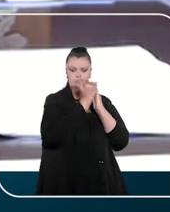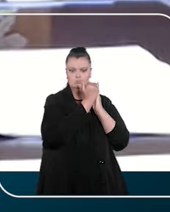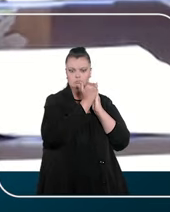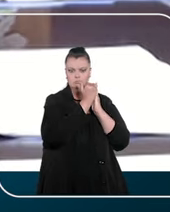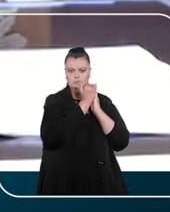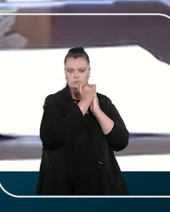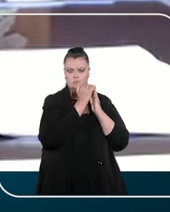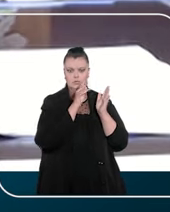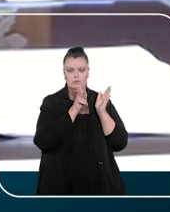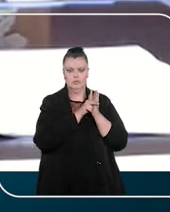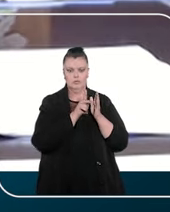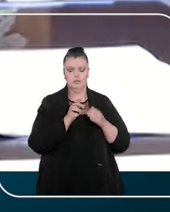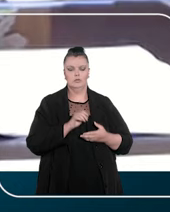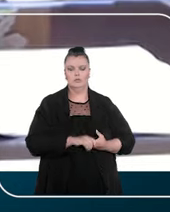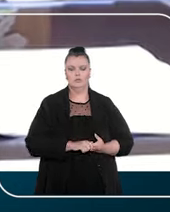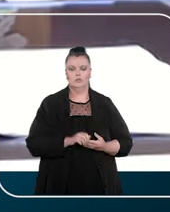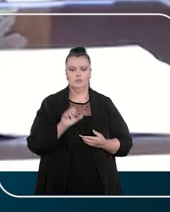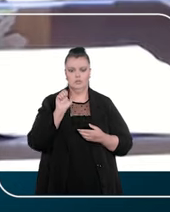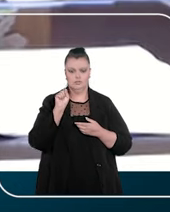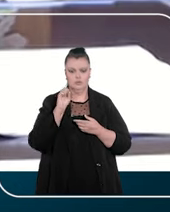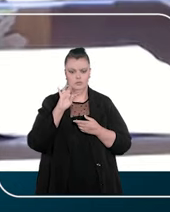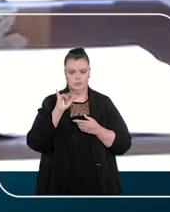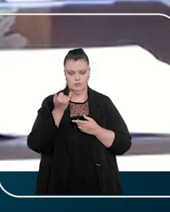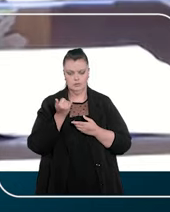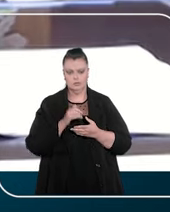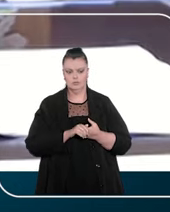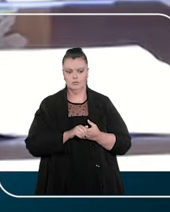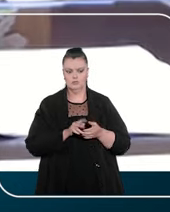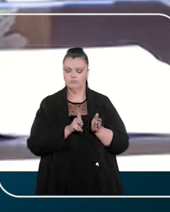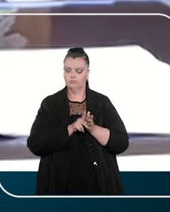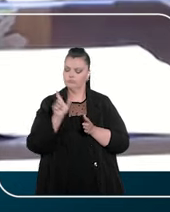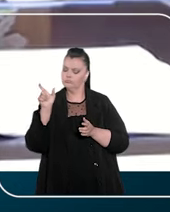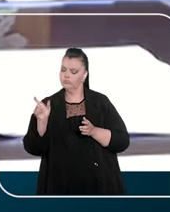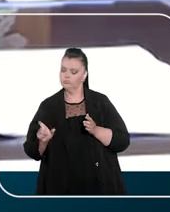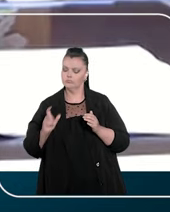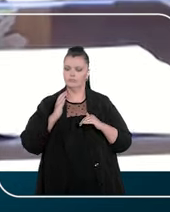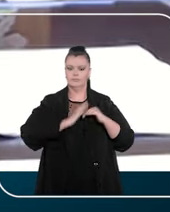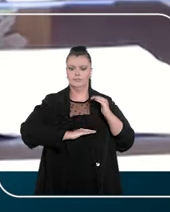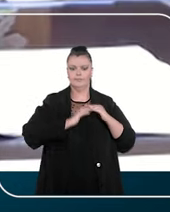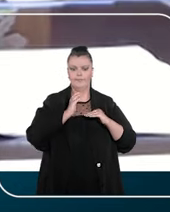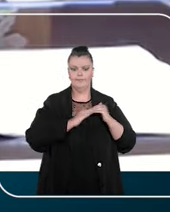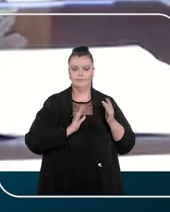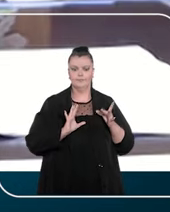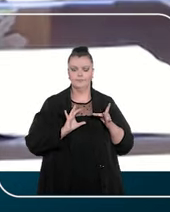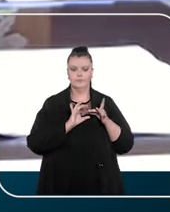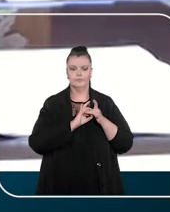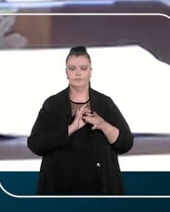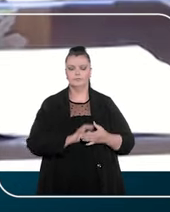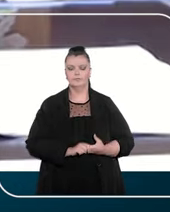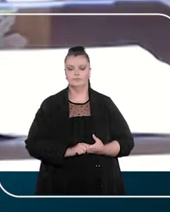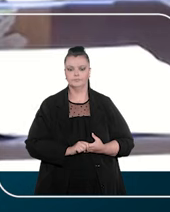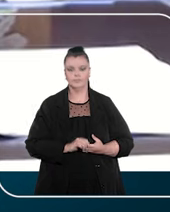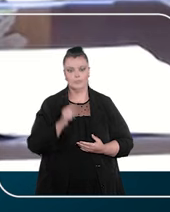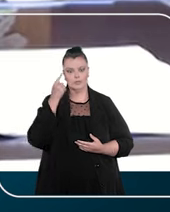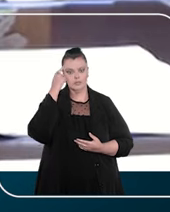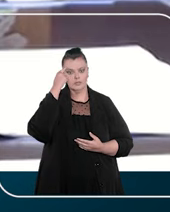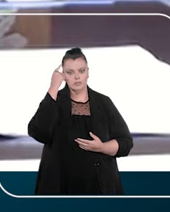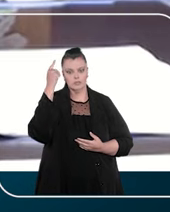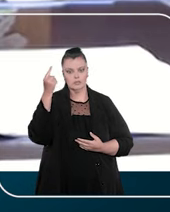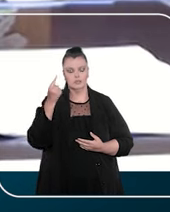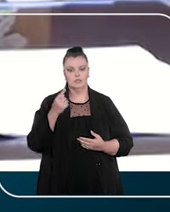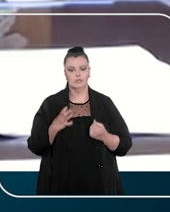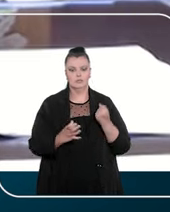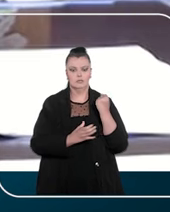Superior Tribunal de Justiça, ele ressalva a sua posição, mas se queda a essa ideia maior de a